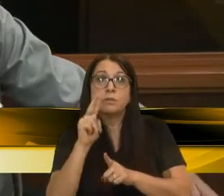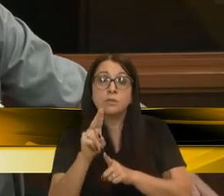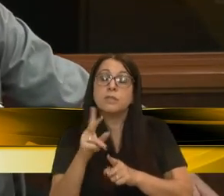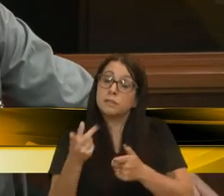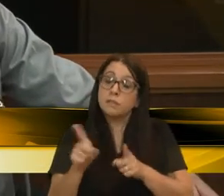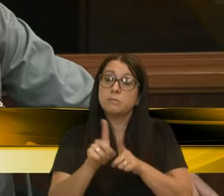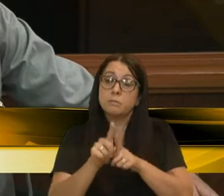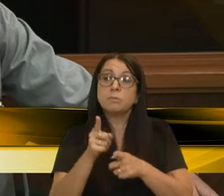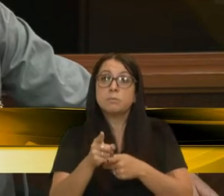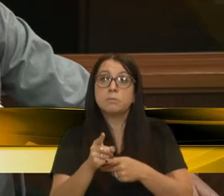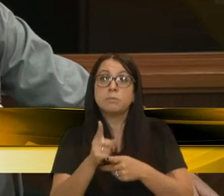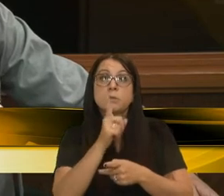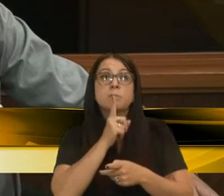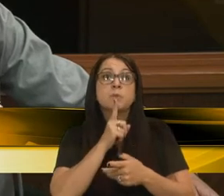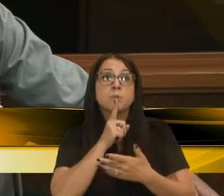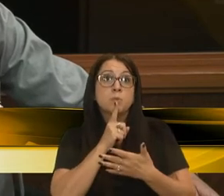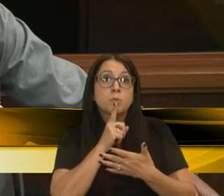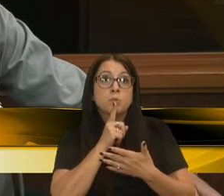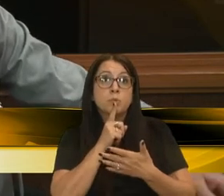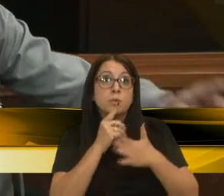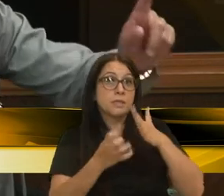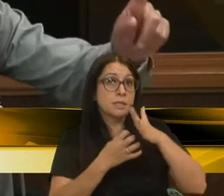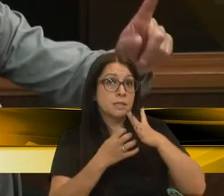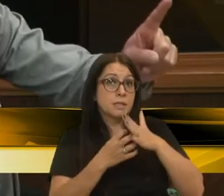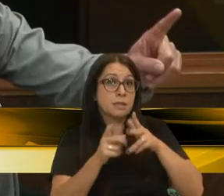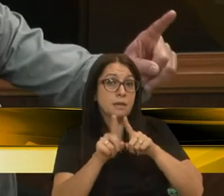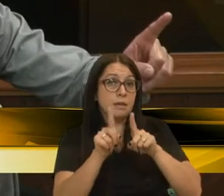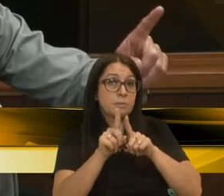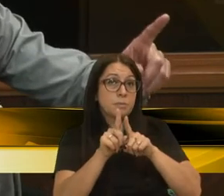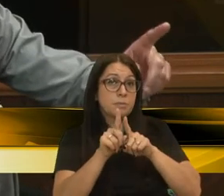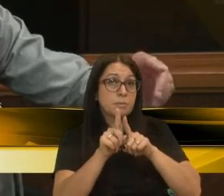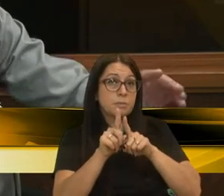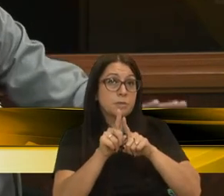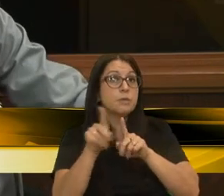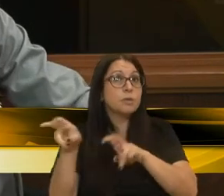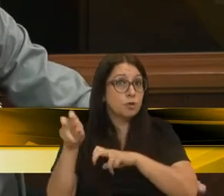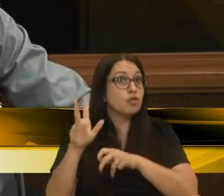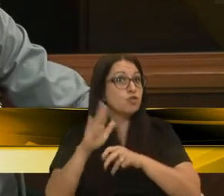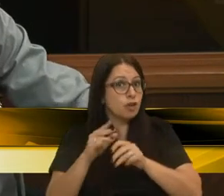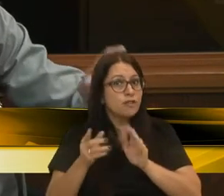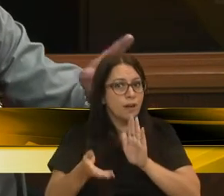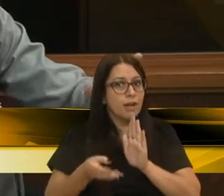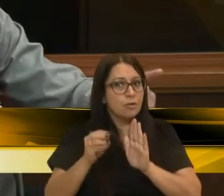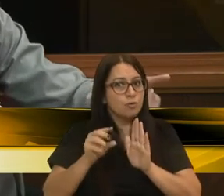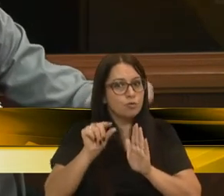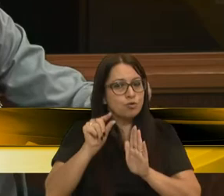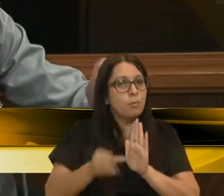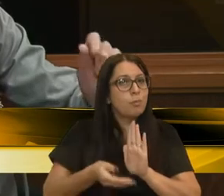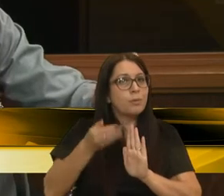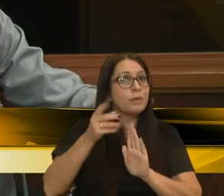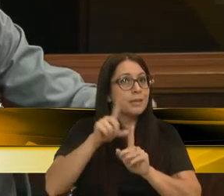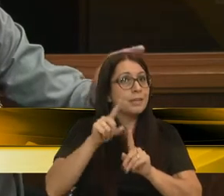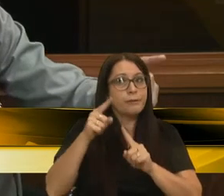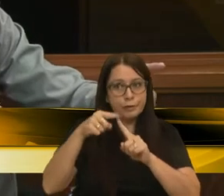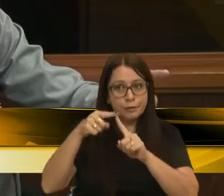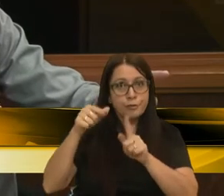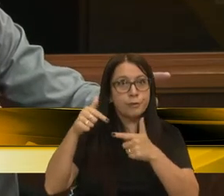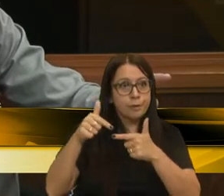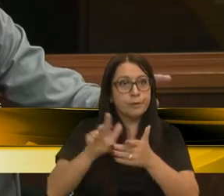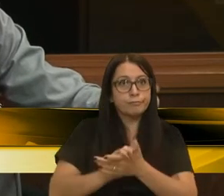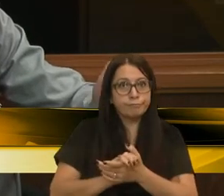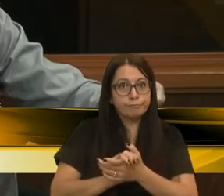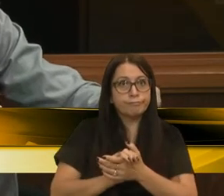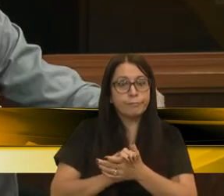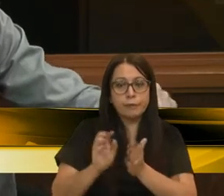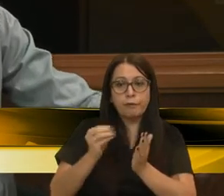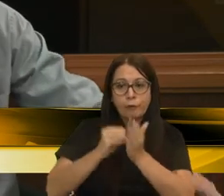questão, vereador Meneguzzi, as empresas do interior já tiveram reajuste, né? Tiveram reajuste e ainda estão fazendo esse tipo de trabalho, desrespeitando o idoso,